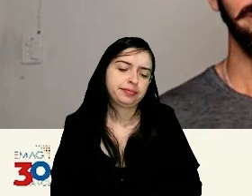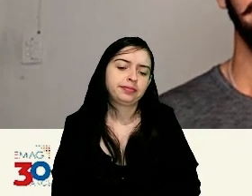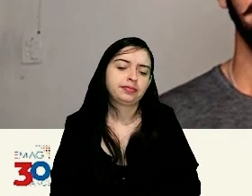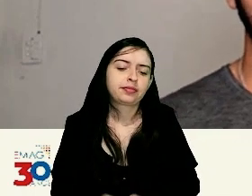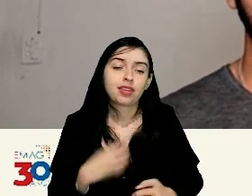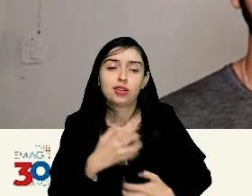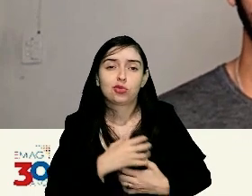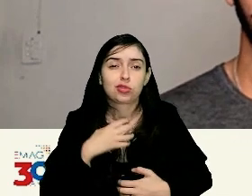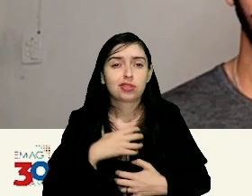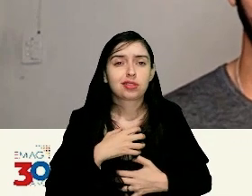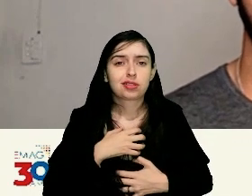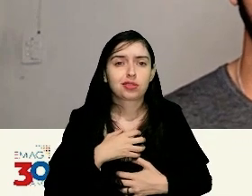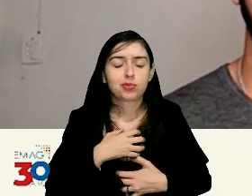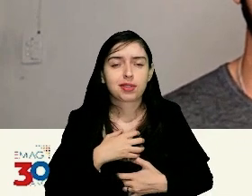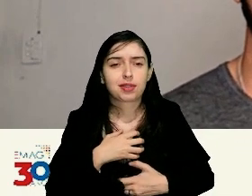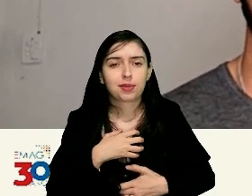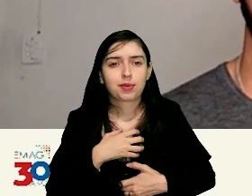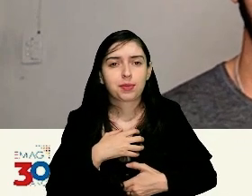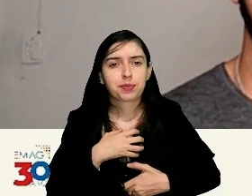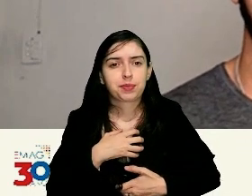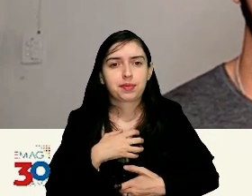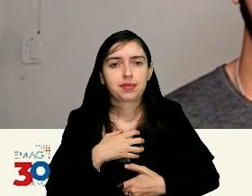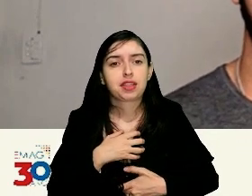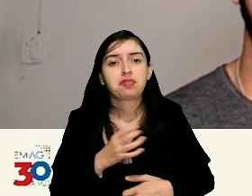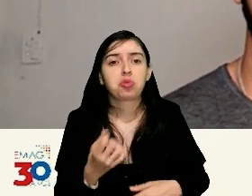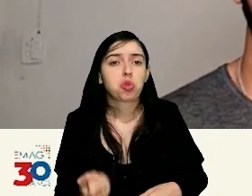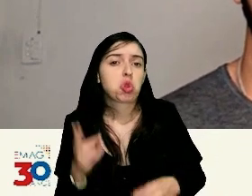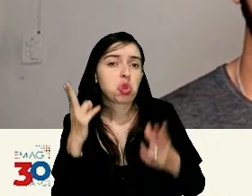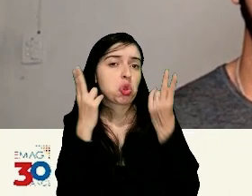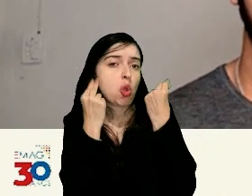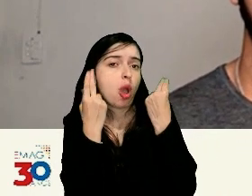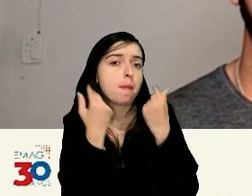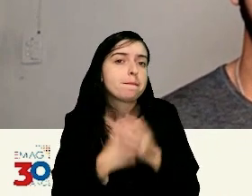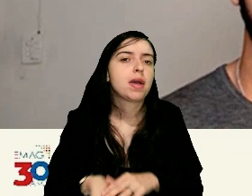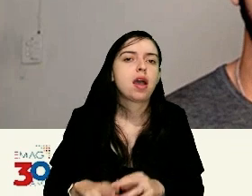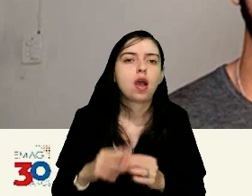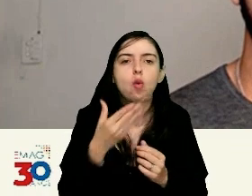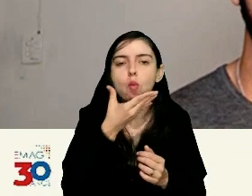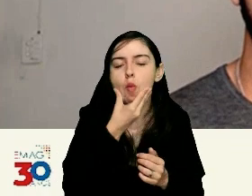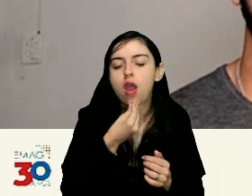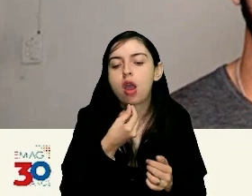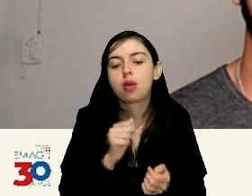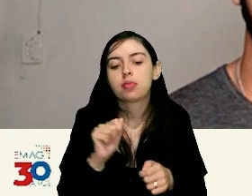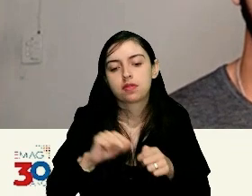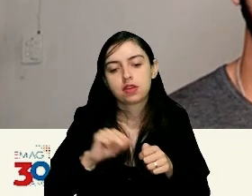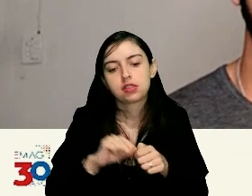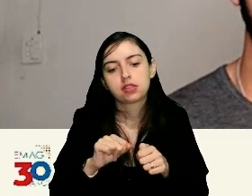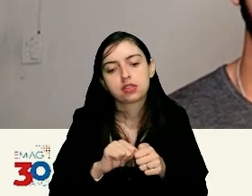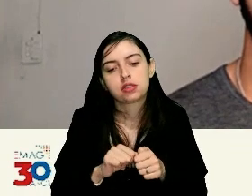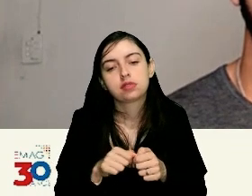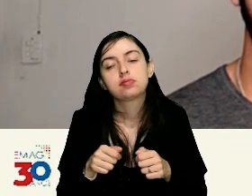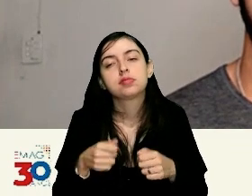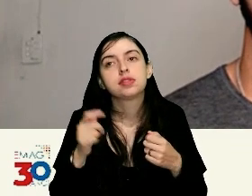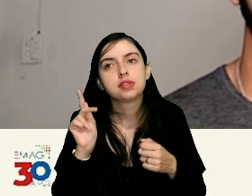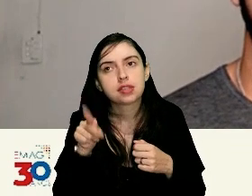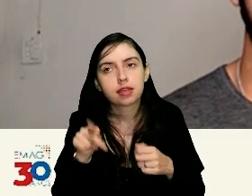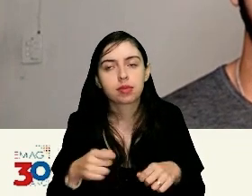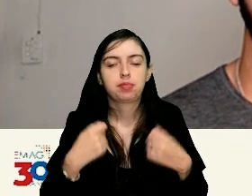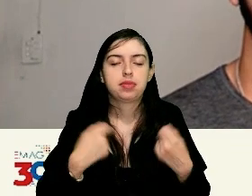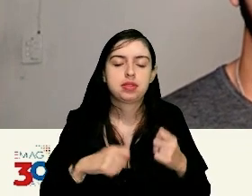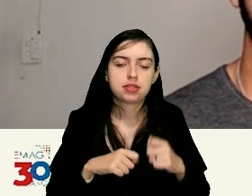aquilo seria natural que o homem fizesse, né? Por que então a gente precisa o tempo todo aplaudir se aquilo também é uma atribuição